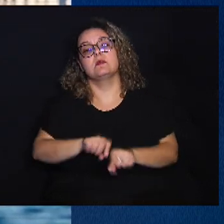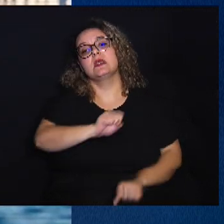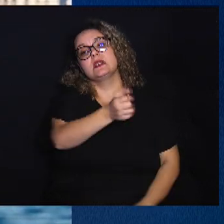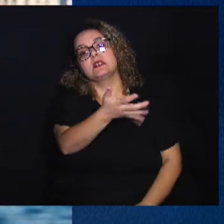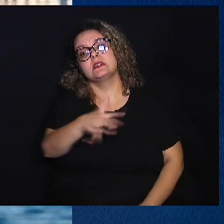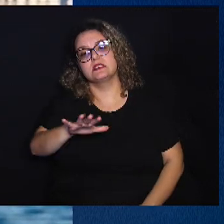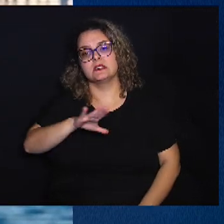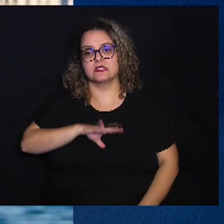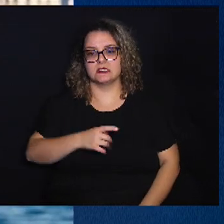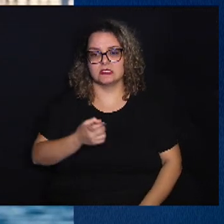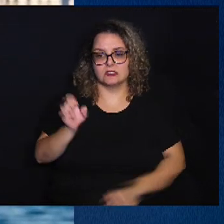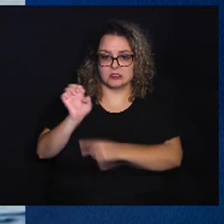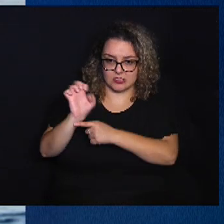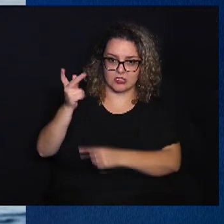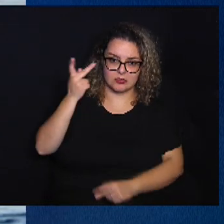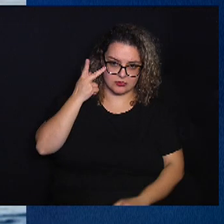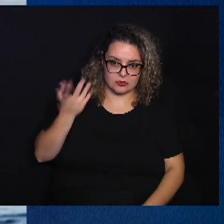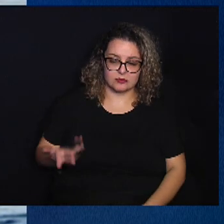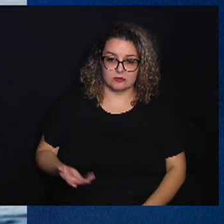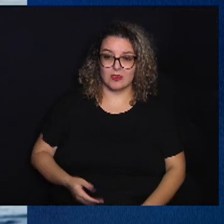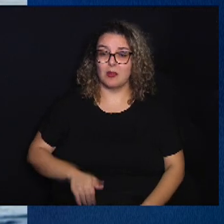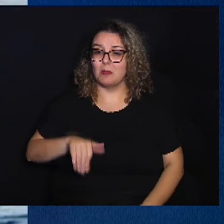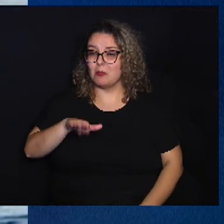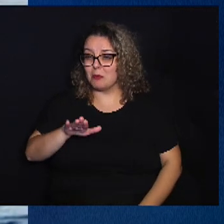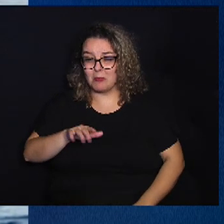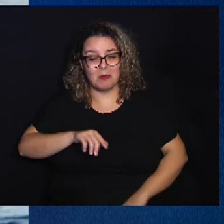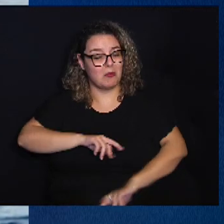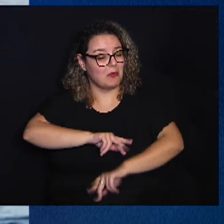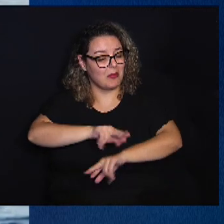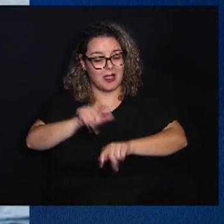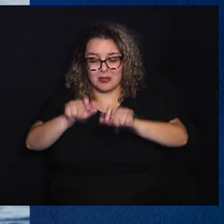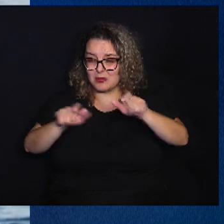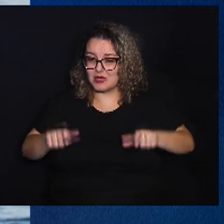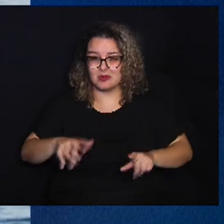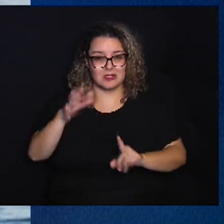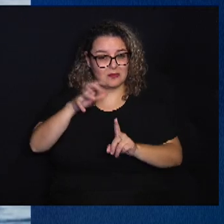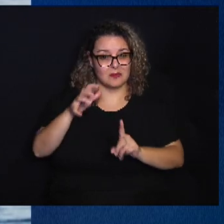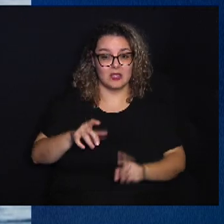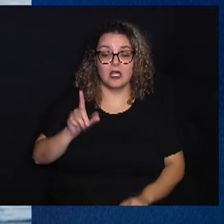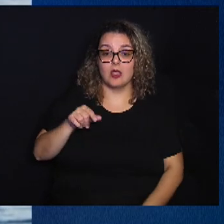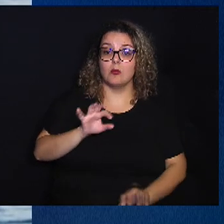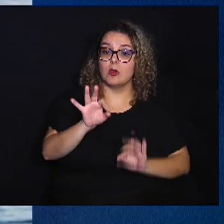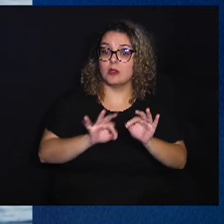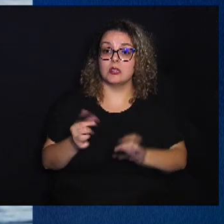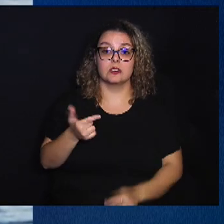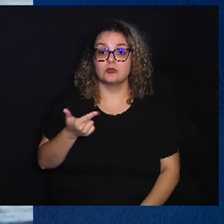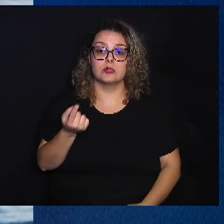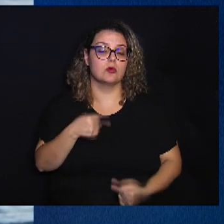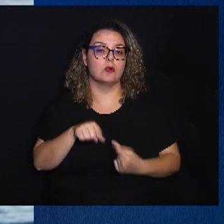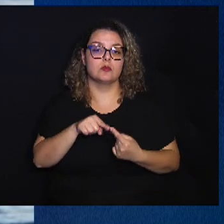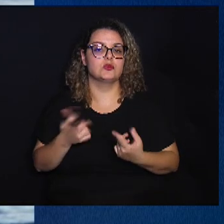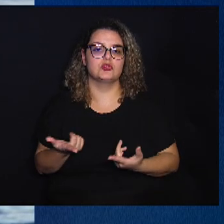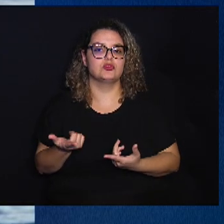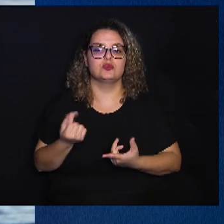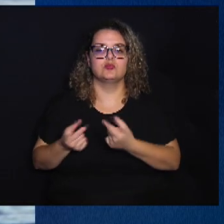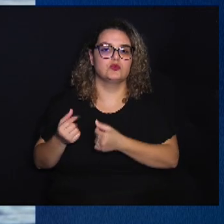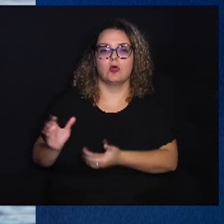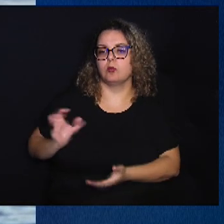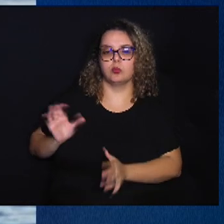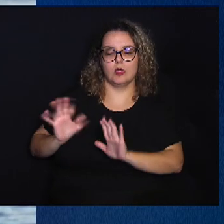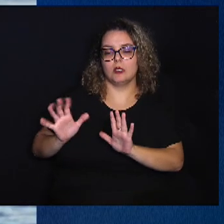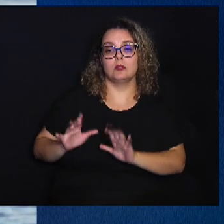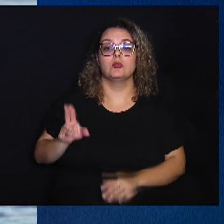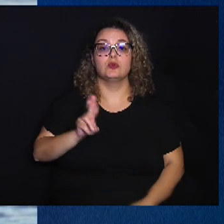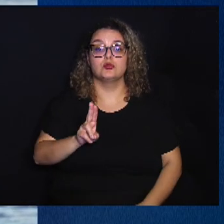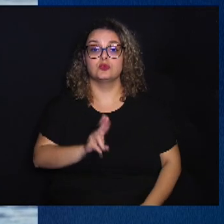milhões de pessoas serão afetadas. O Climate Central é uma organização internacional sem fins lucrativos que utiliza as informações